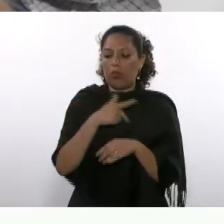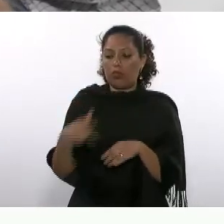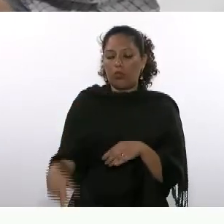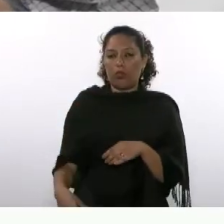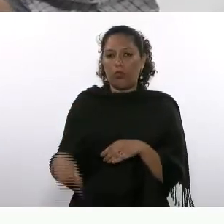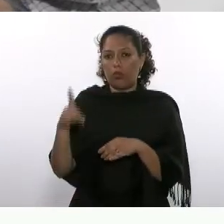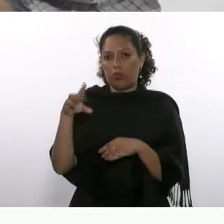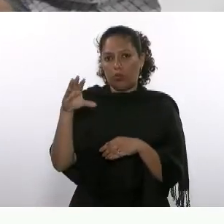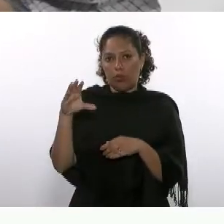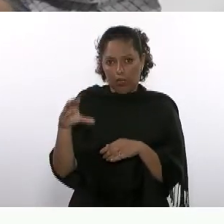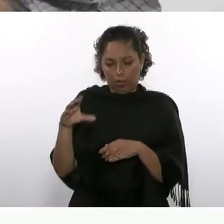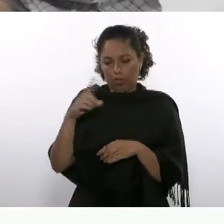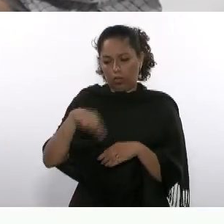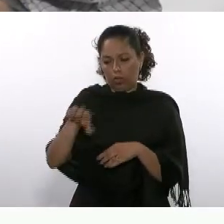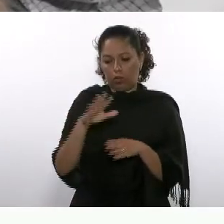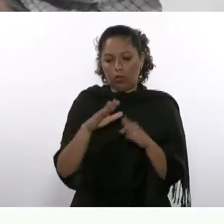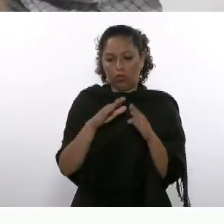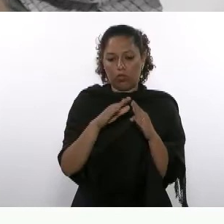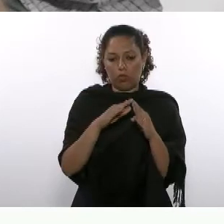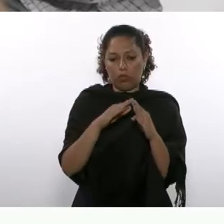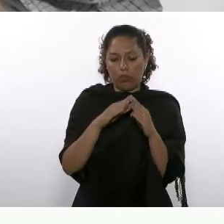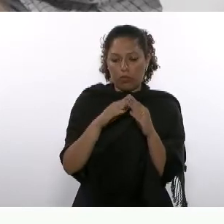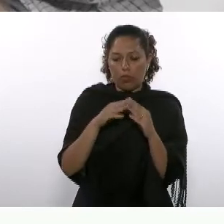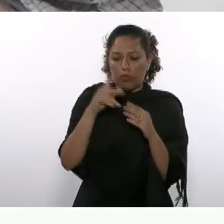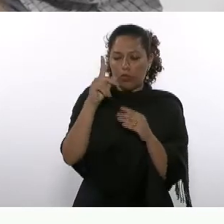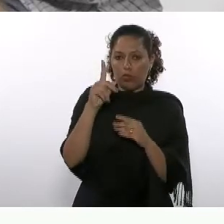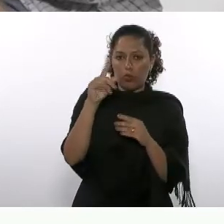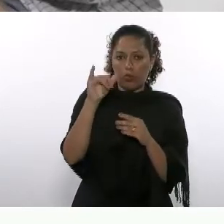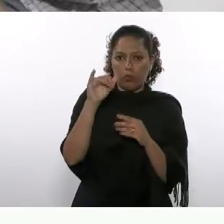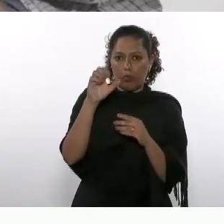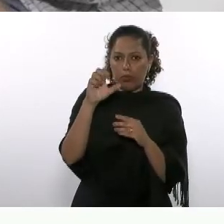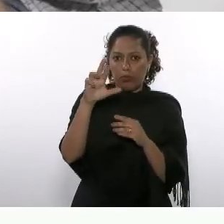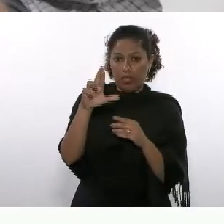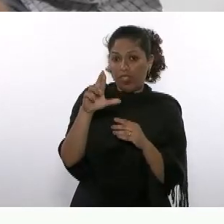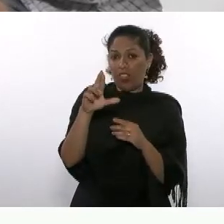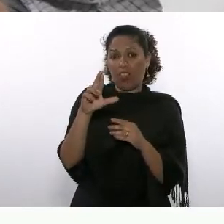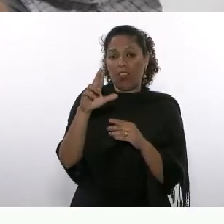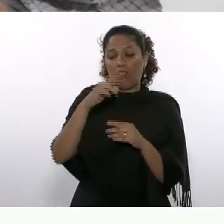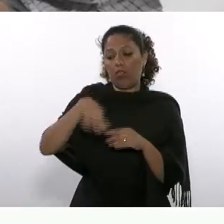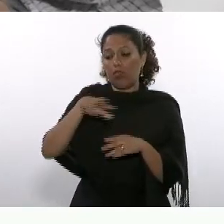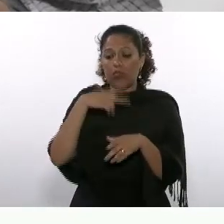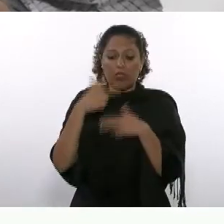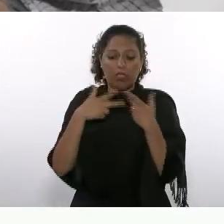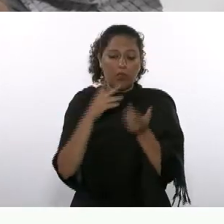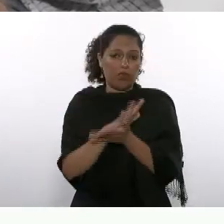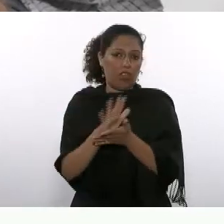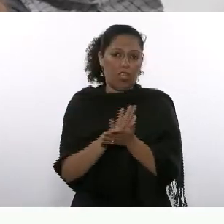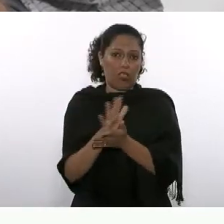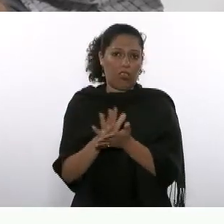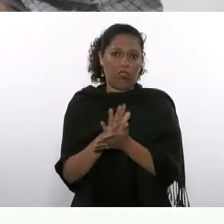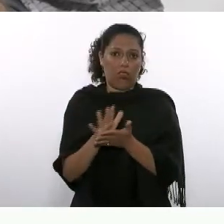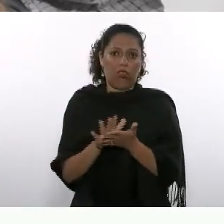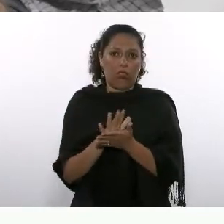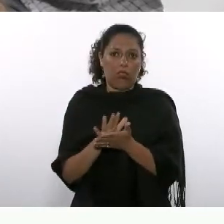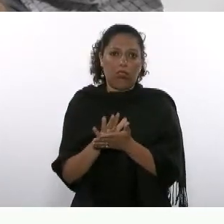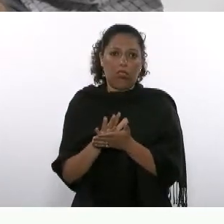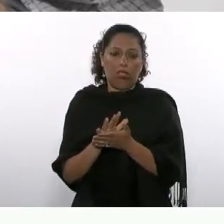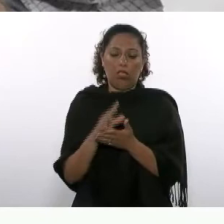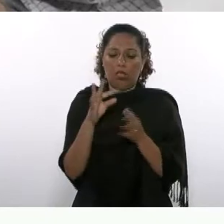quando a gente fez a permissão do PIER, a gente não colocou isso, então a gente não tem nenhuma ingerência. É